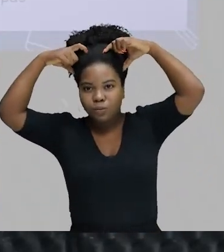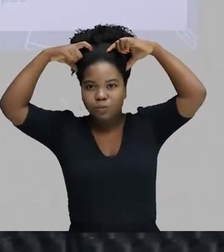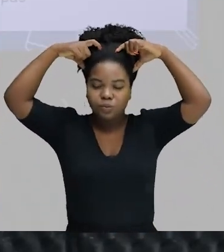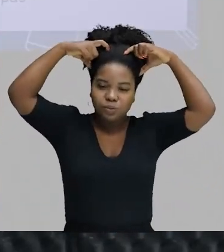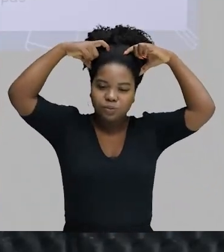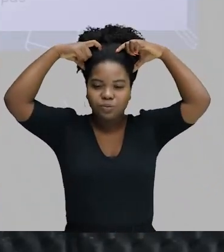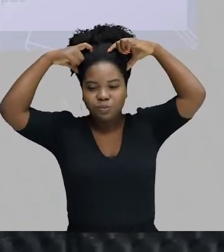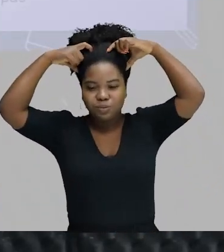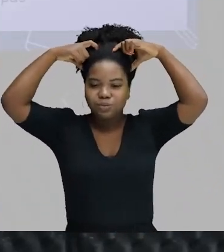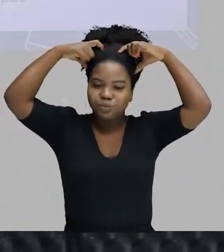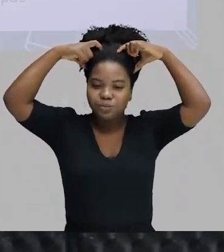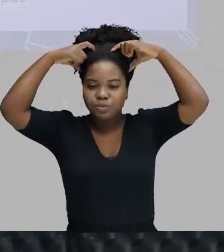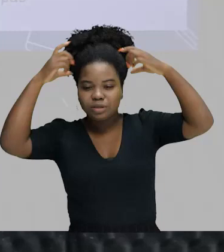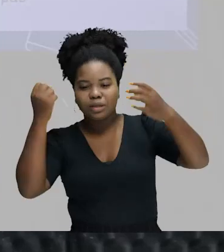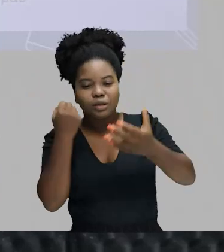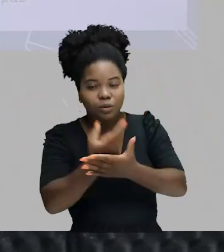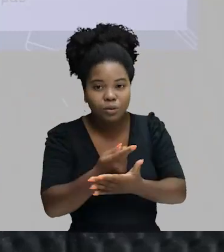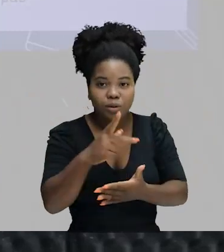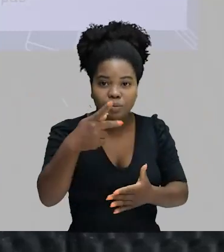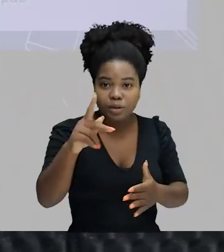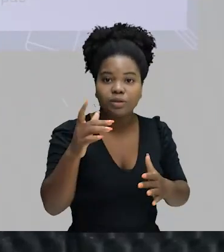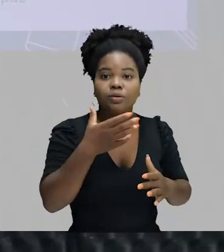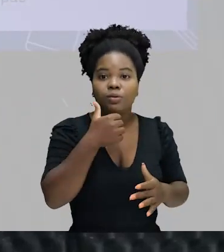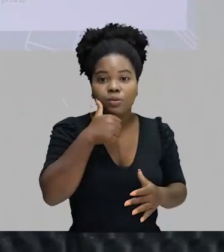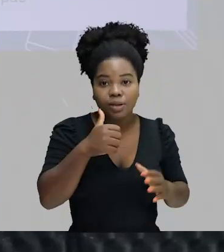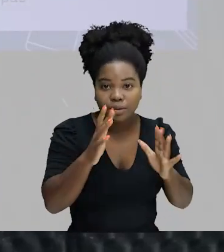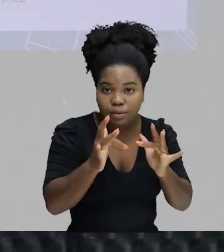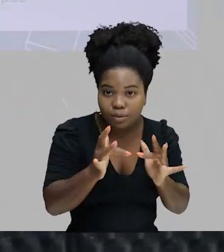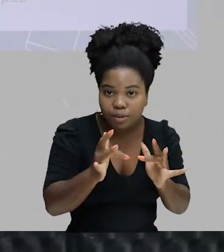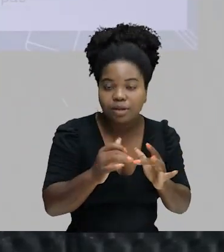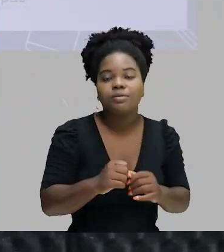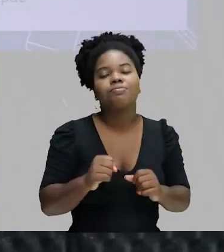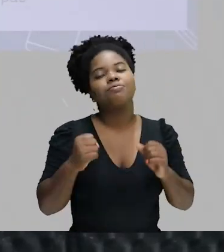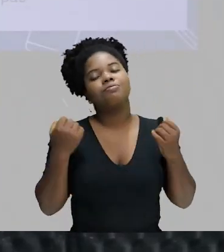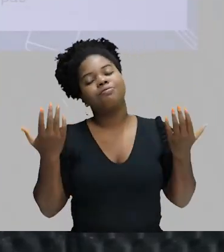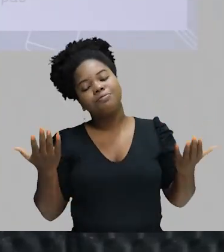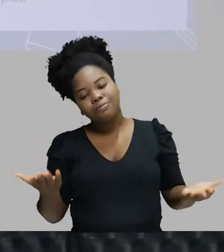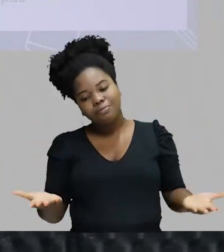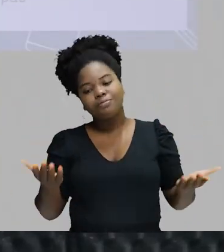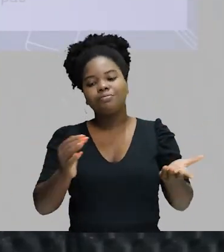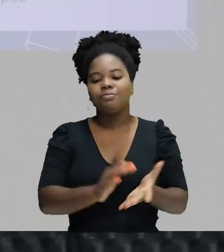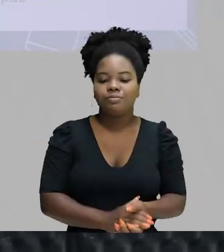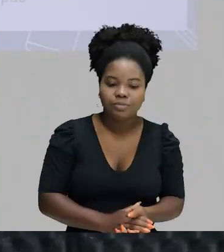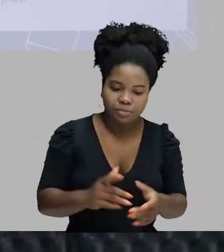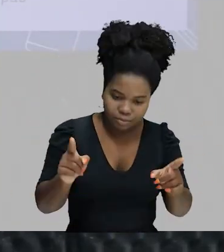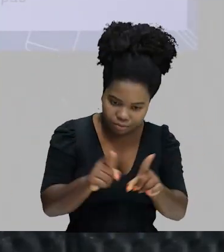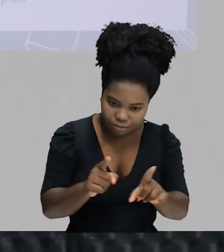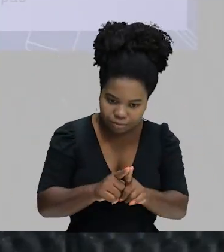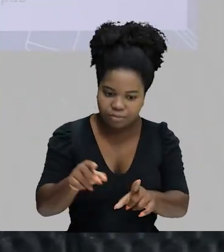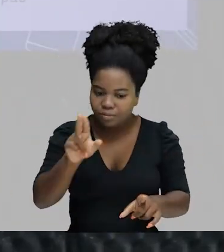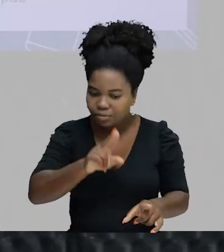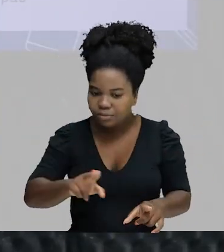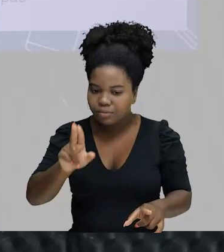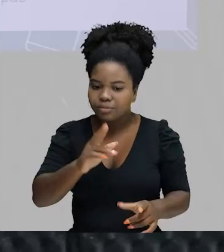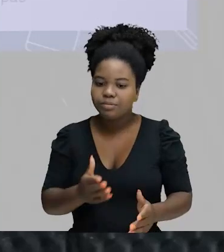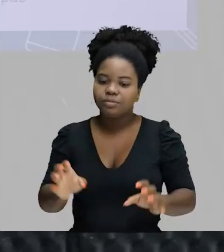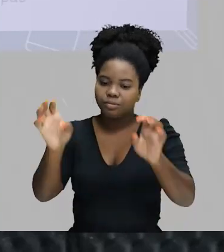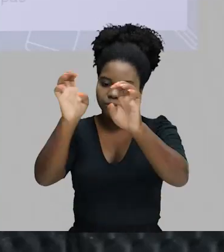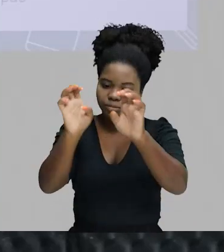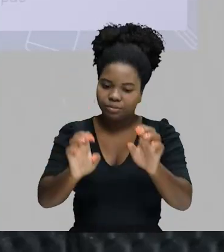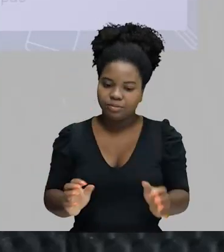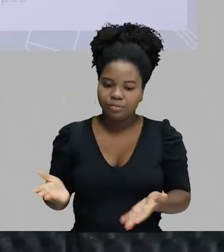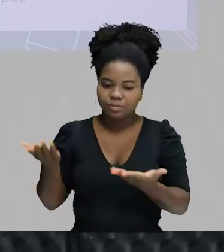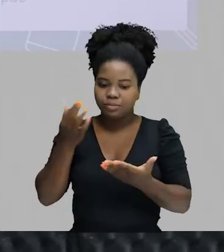sua namorada, beleza, ó, ursinho de pelúcia. A sua composição é o poliacrilonitrila.